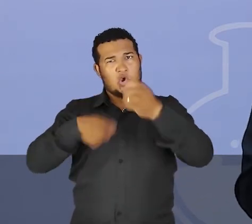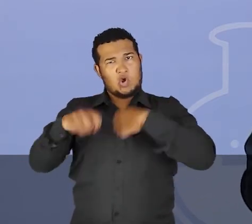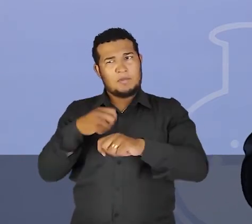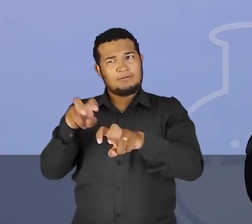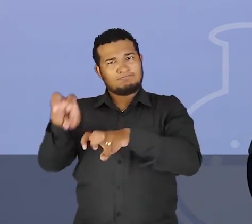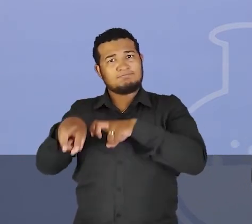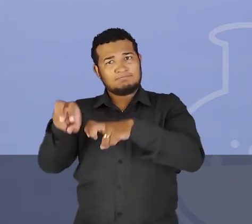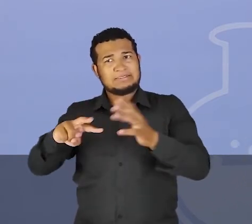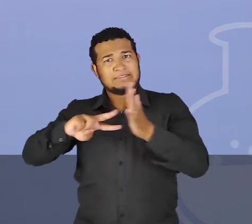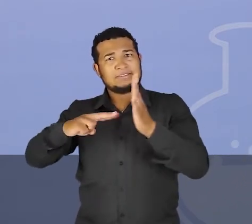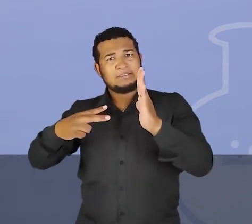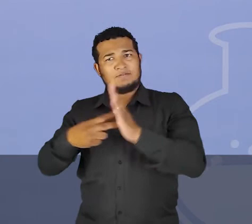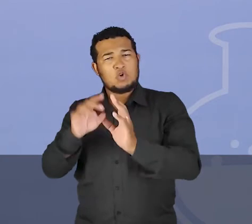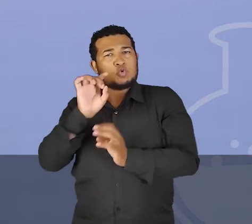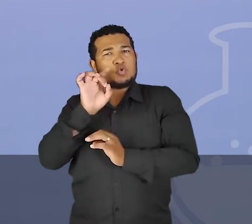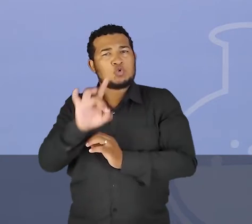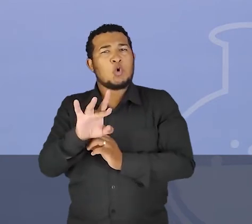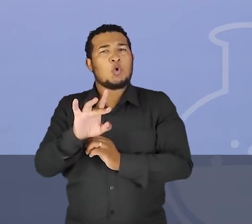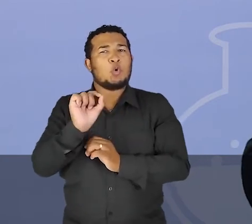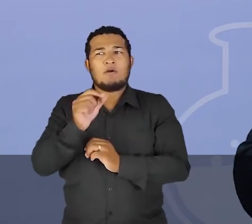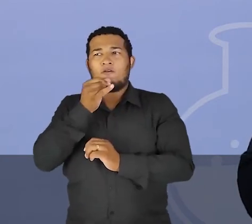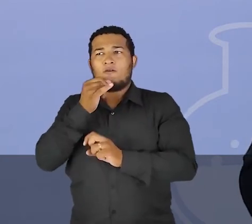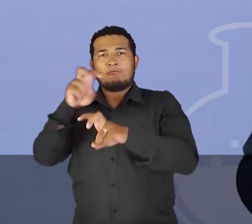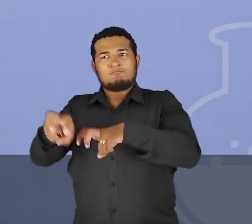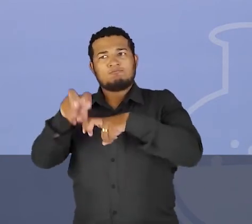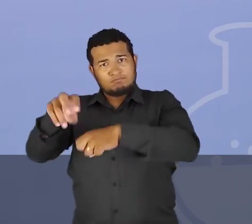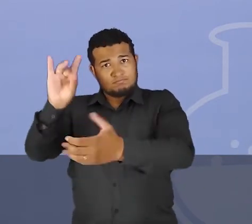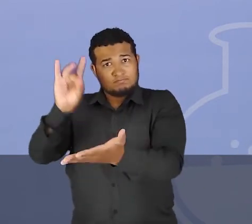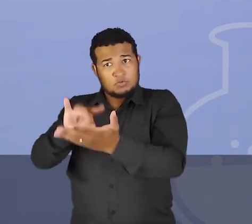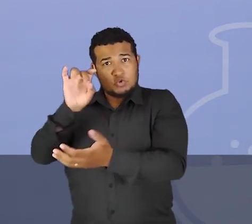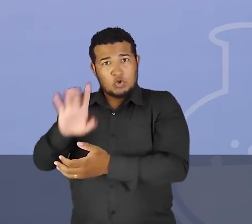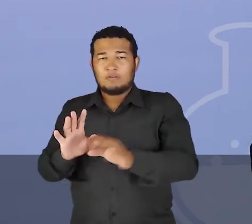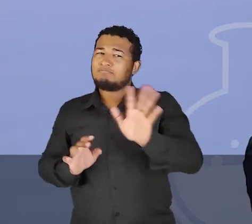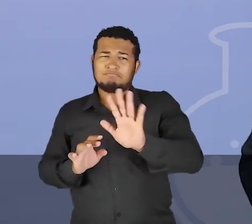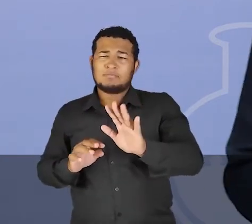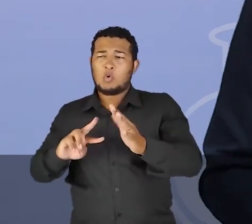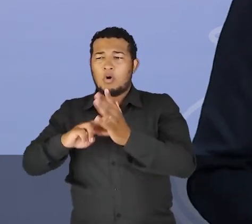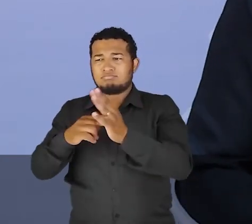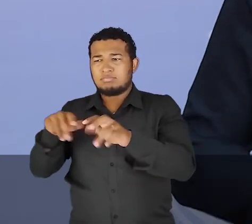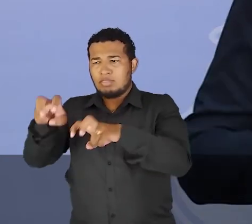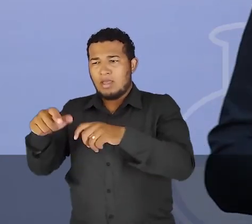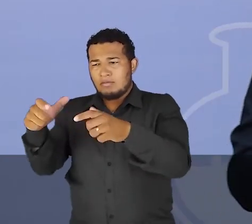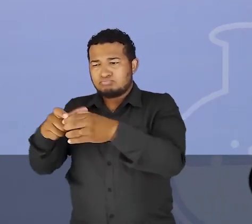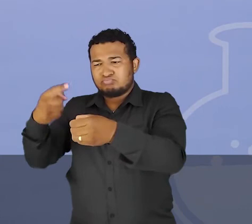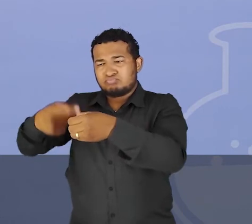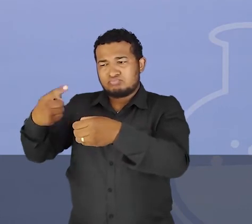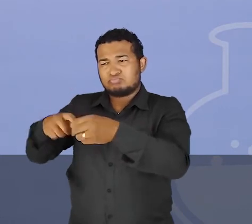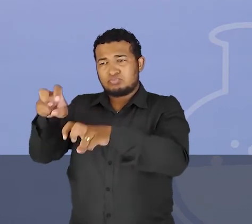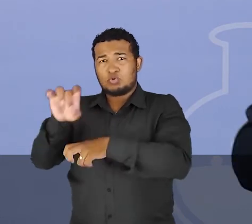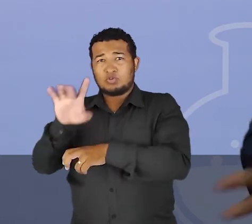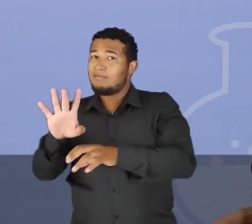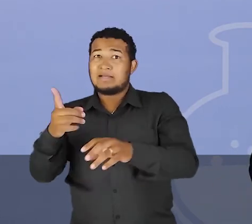agrícola, nós não estamos falando apenas da agricultura em si, ou seja, do trabalho no campo. Nós estamos falando de